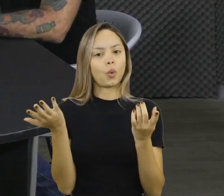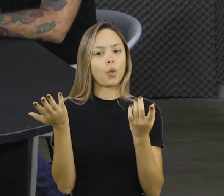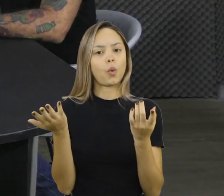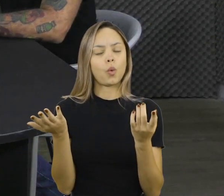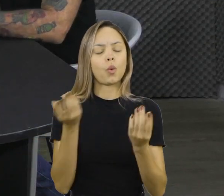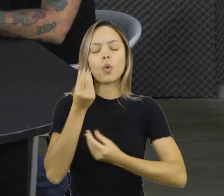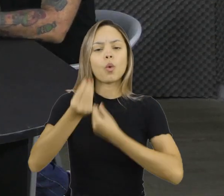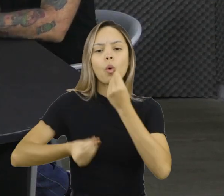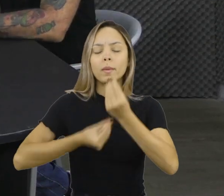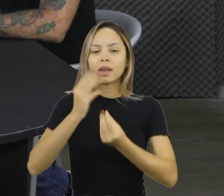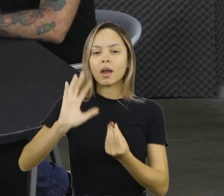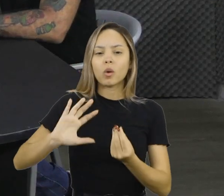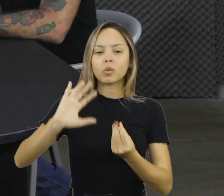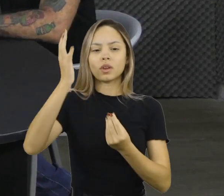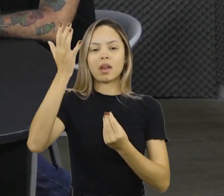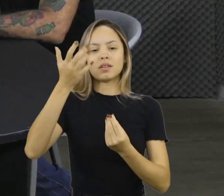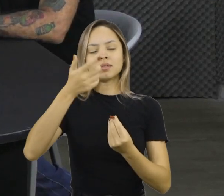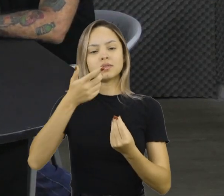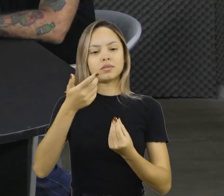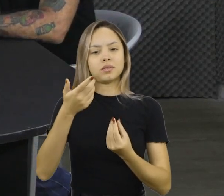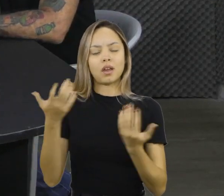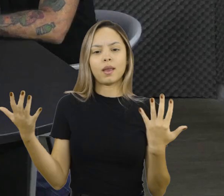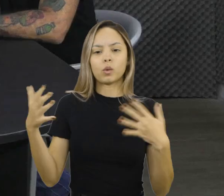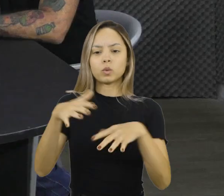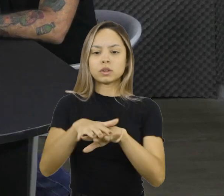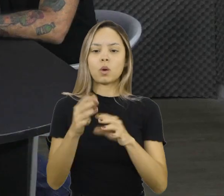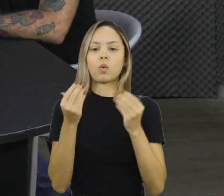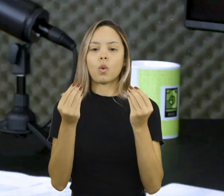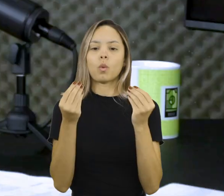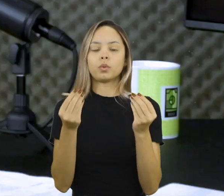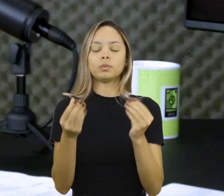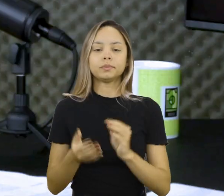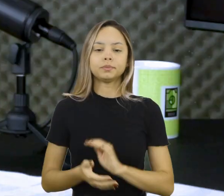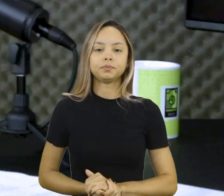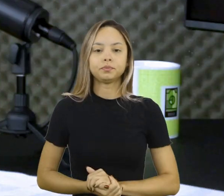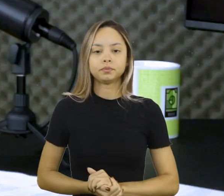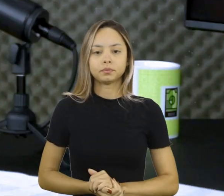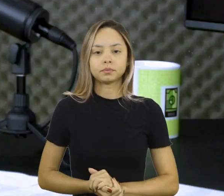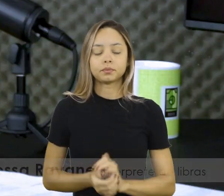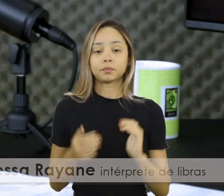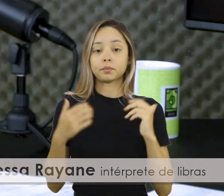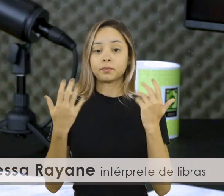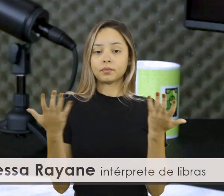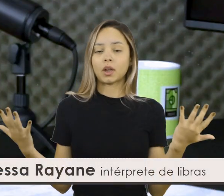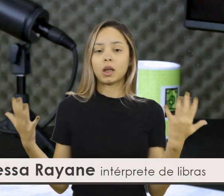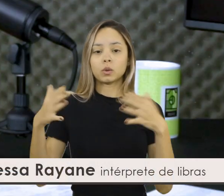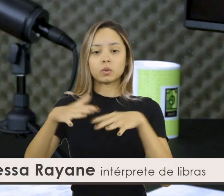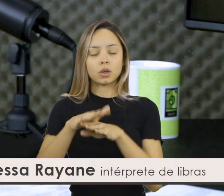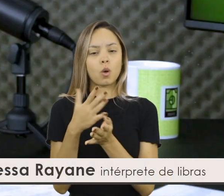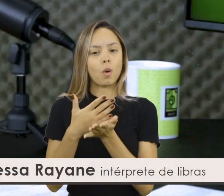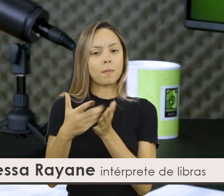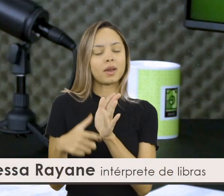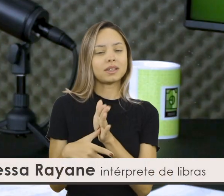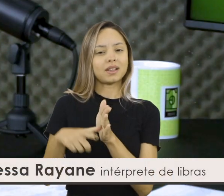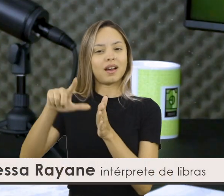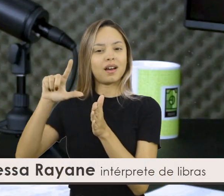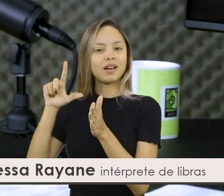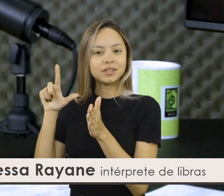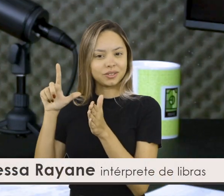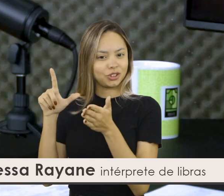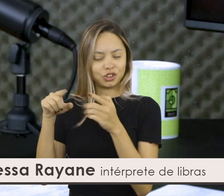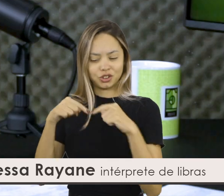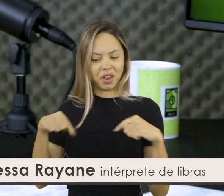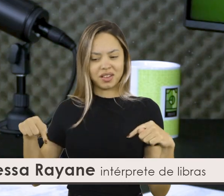acontece como é que deve acontecer essa inclusão bom a a inclusão ela começa até antes de chegar na sala